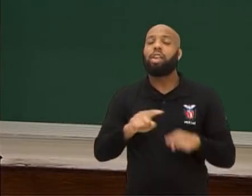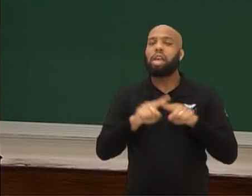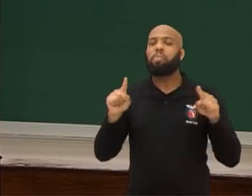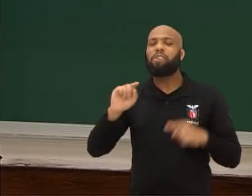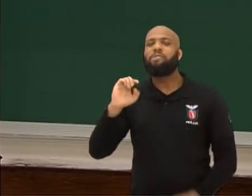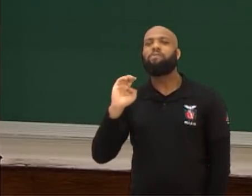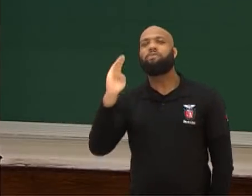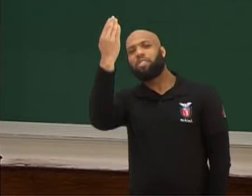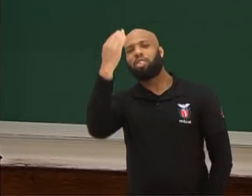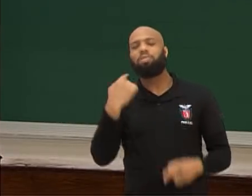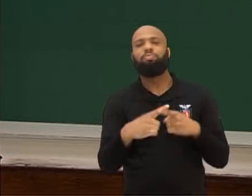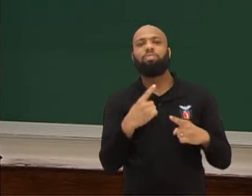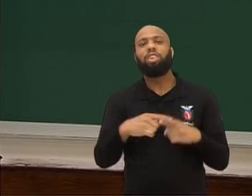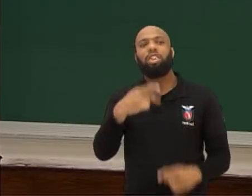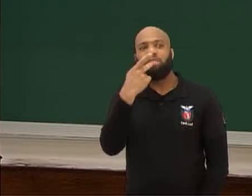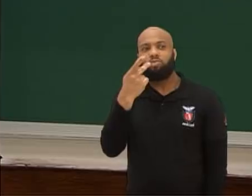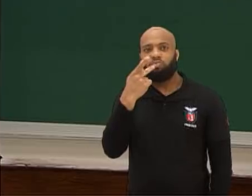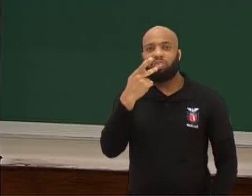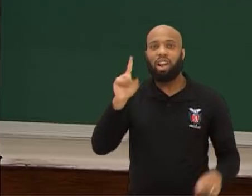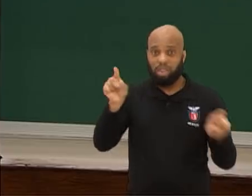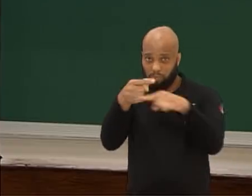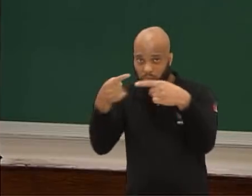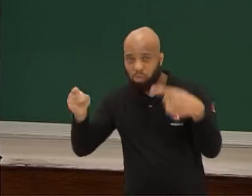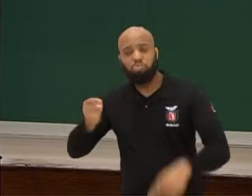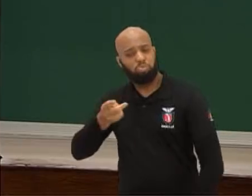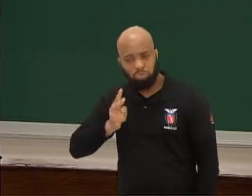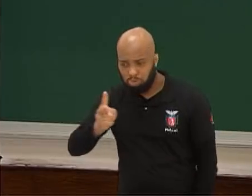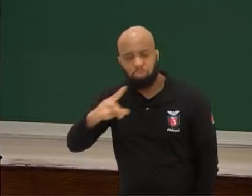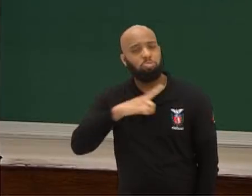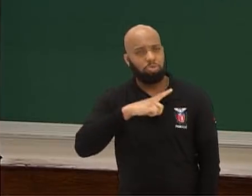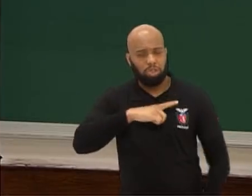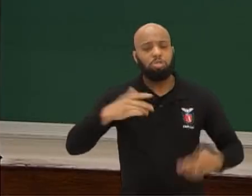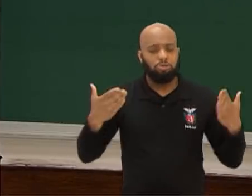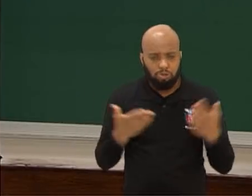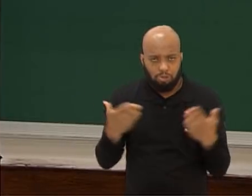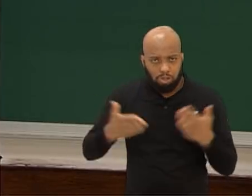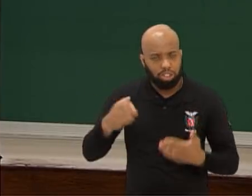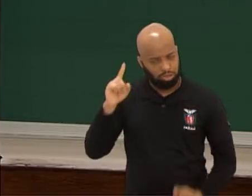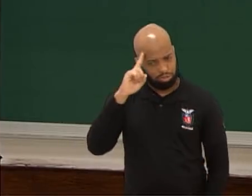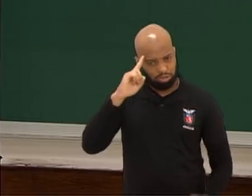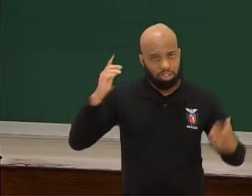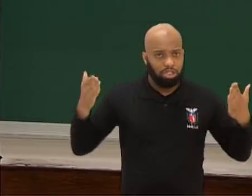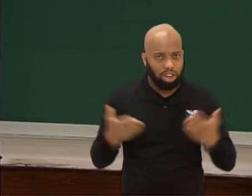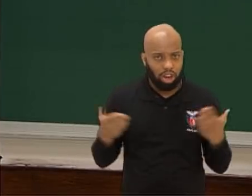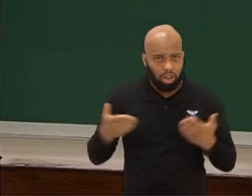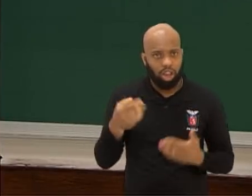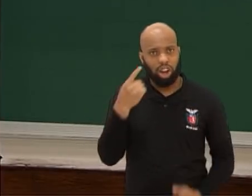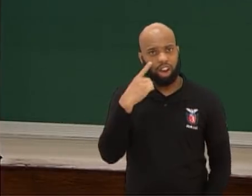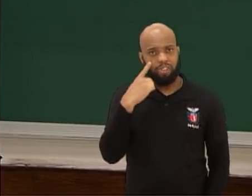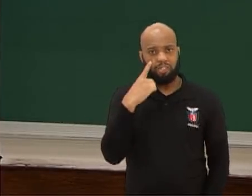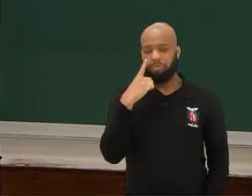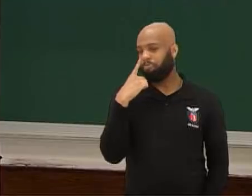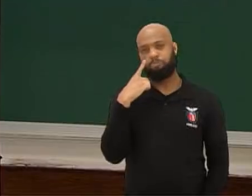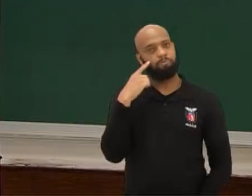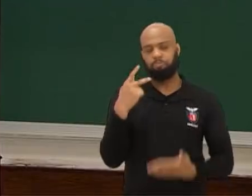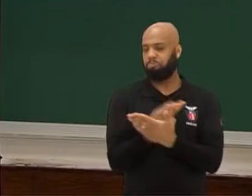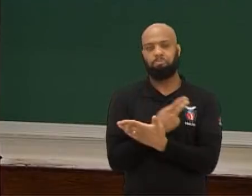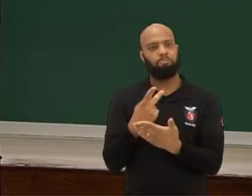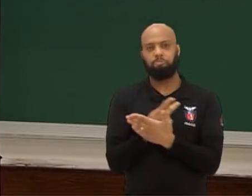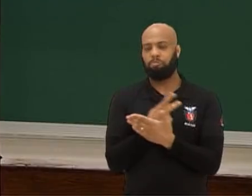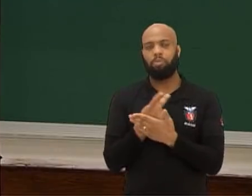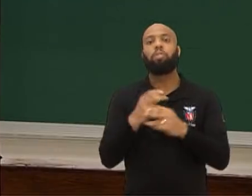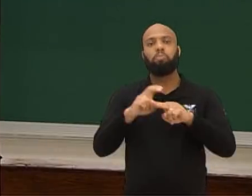essa alternativa afirma que essa sonoplastia continua a existir nos dias atuais, e nós vimos que isso não foi possível. Por isso,